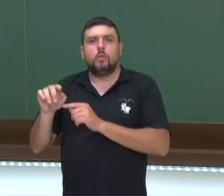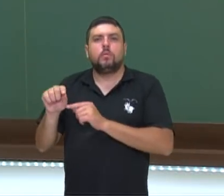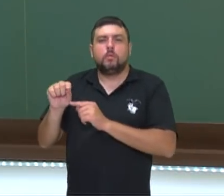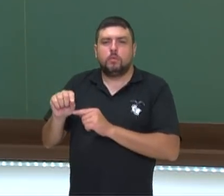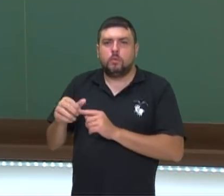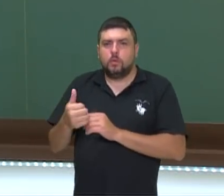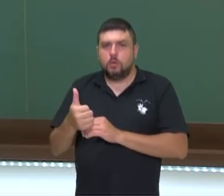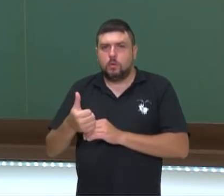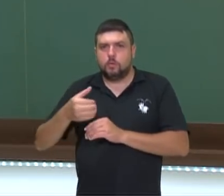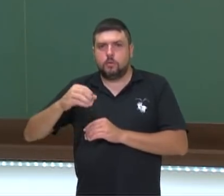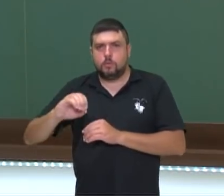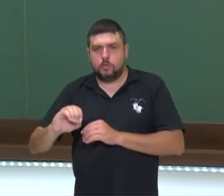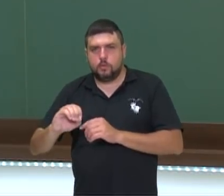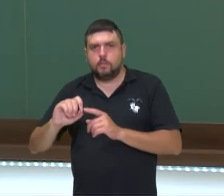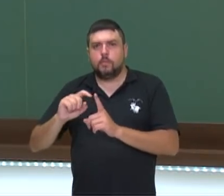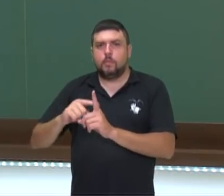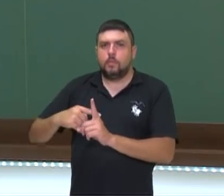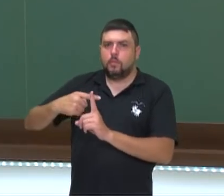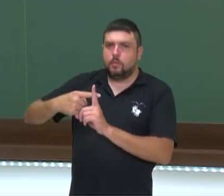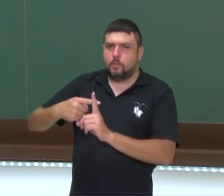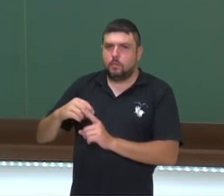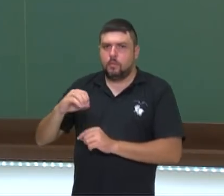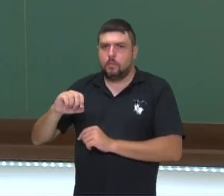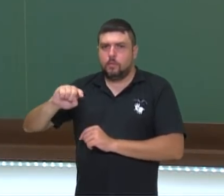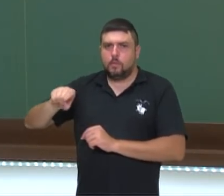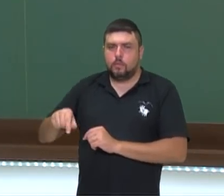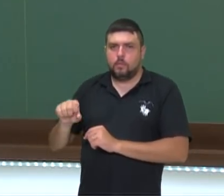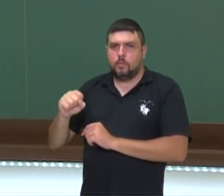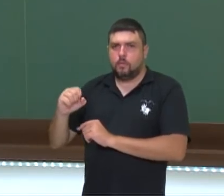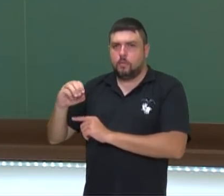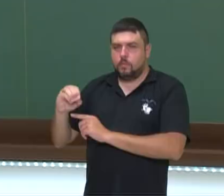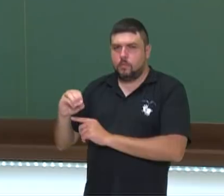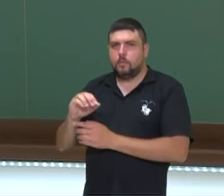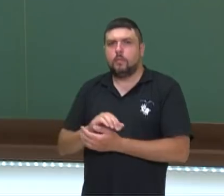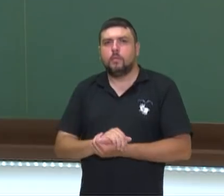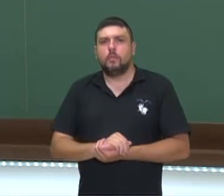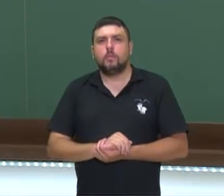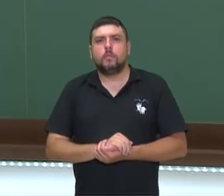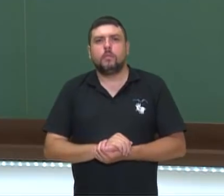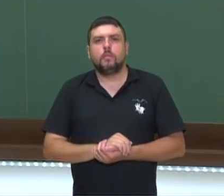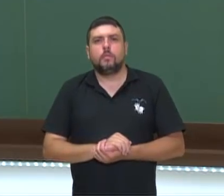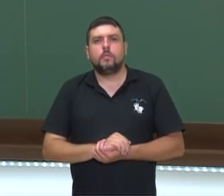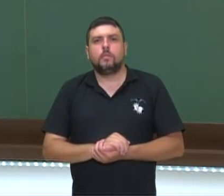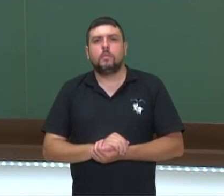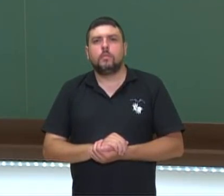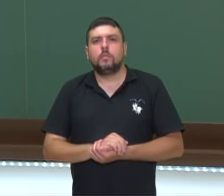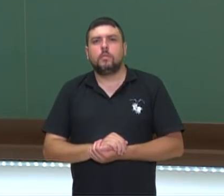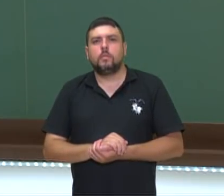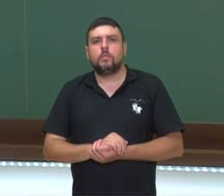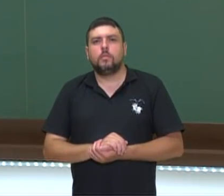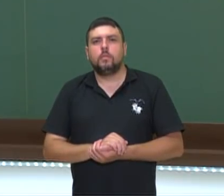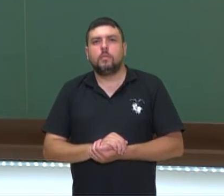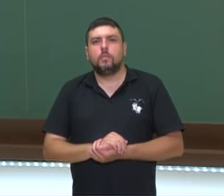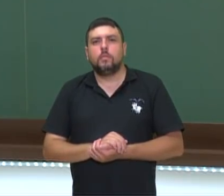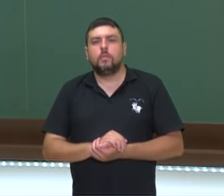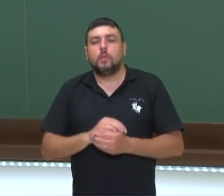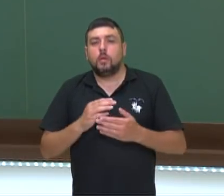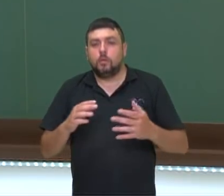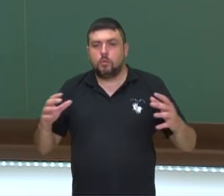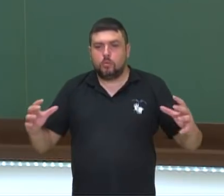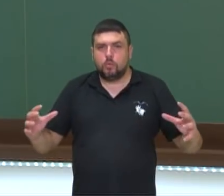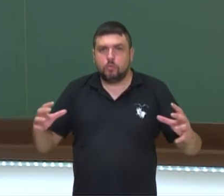10 mais 80 centavos de cada unidade elétrica. A soma desses valores aqui vai